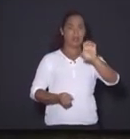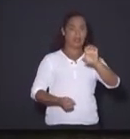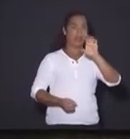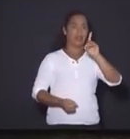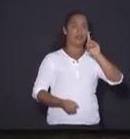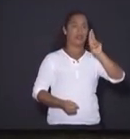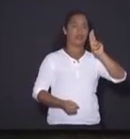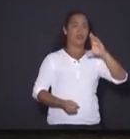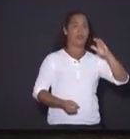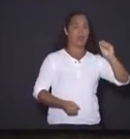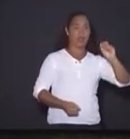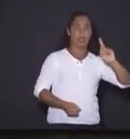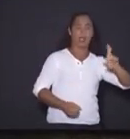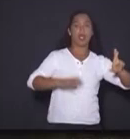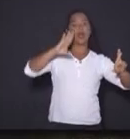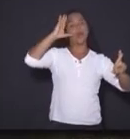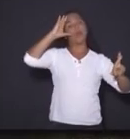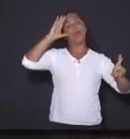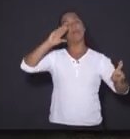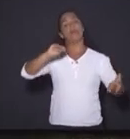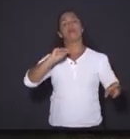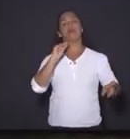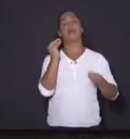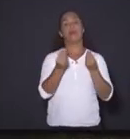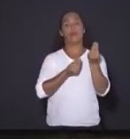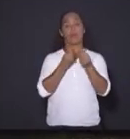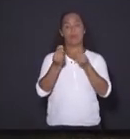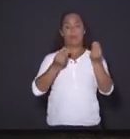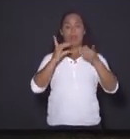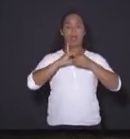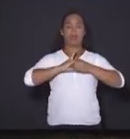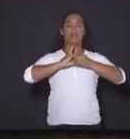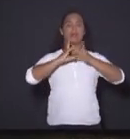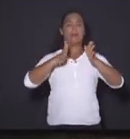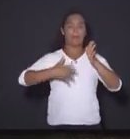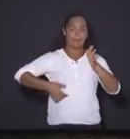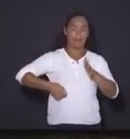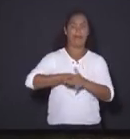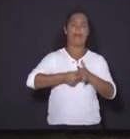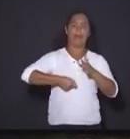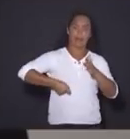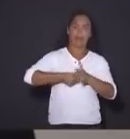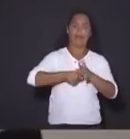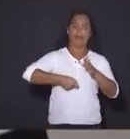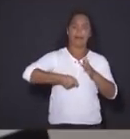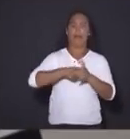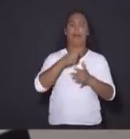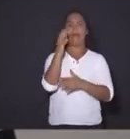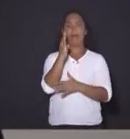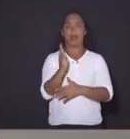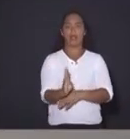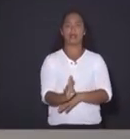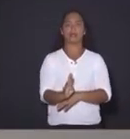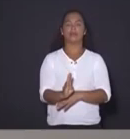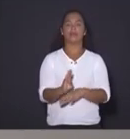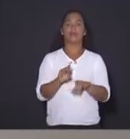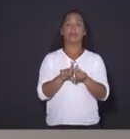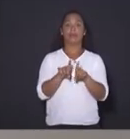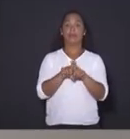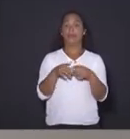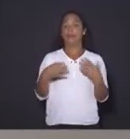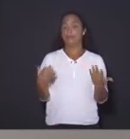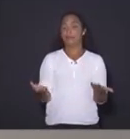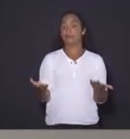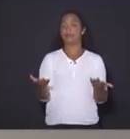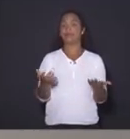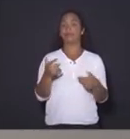compreender que tipo de democracia é essa que nós temos que continuar lutando no brasil e eu diria nesses meus últimos